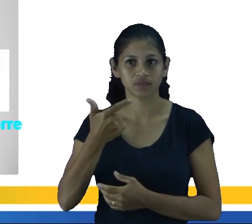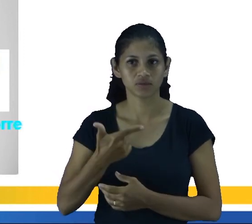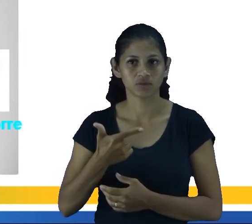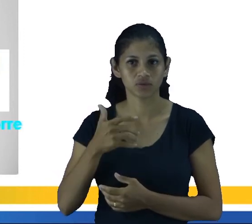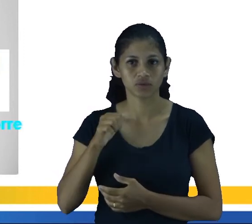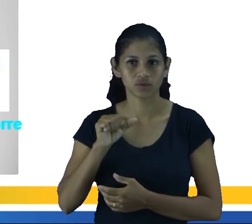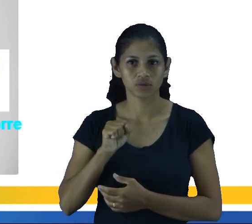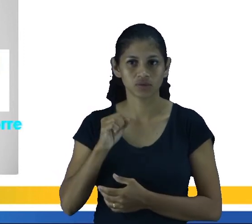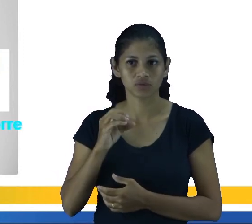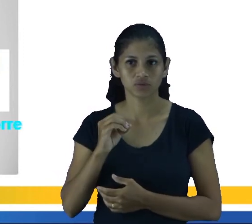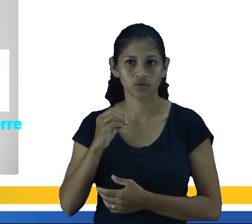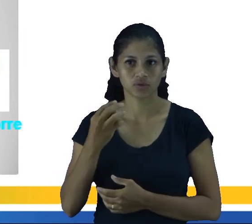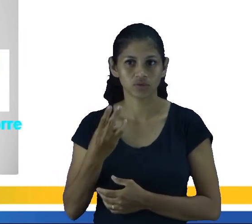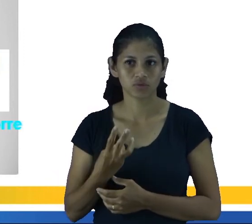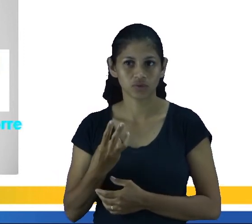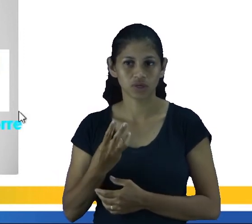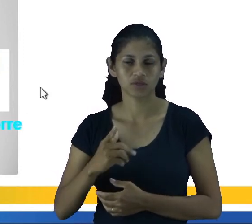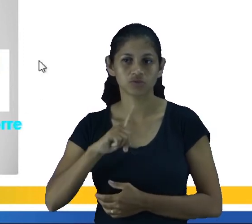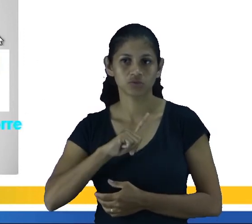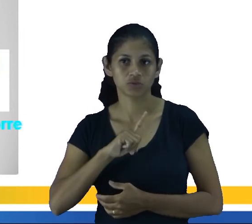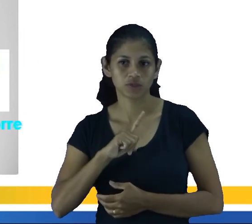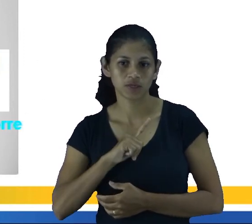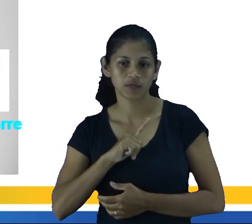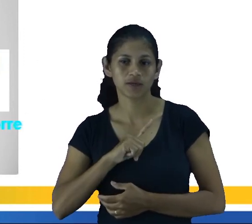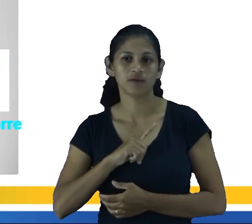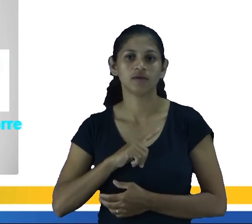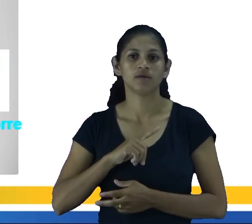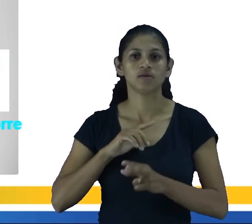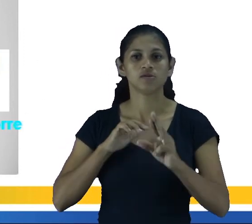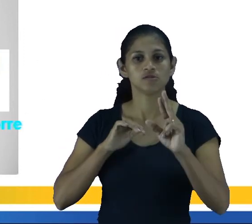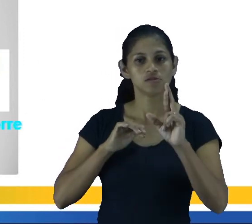H2SO4, vai ter essa reação. E ele vai formar o quê? Um